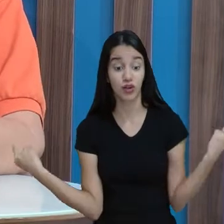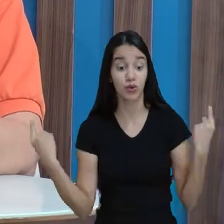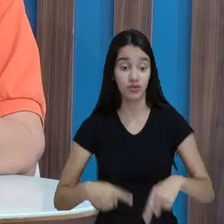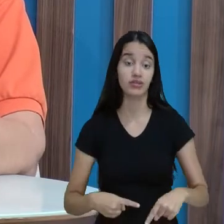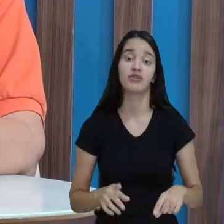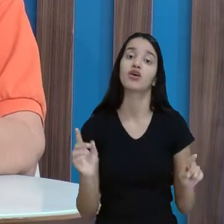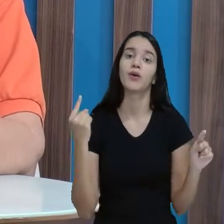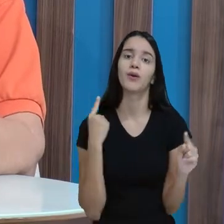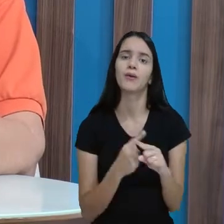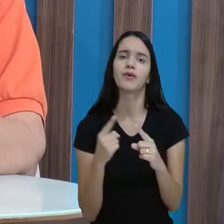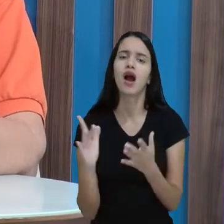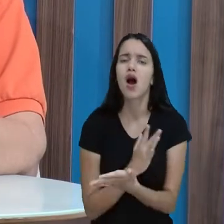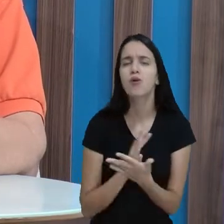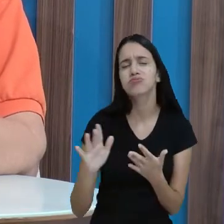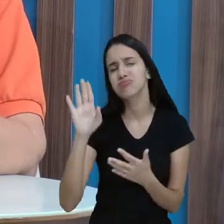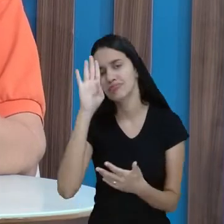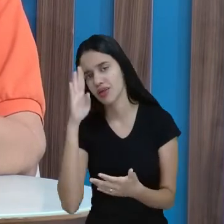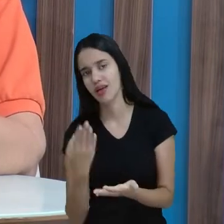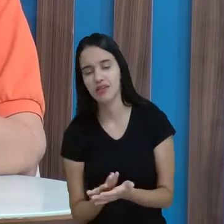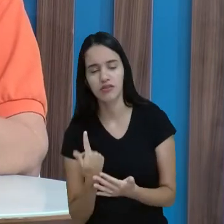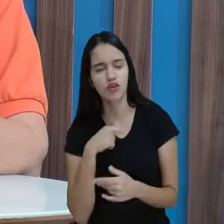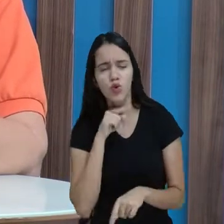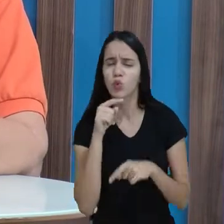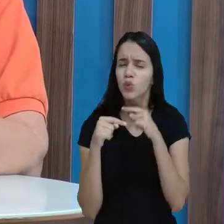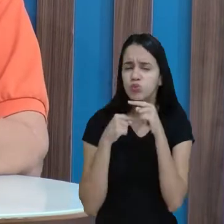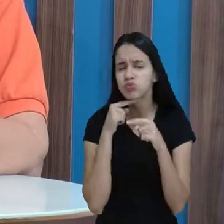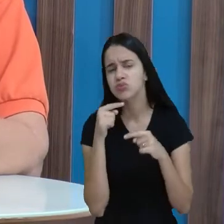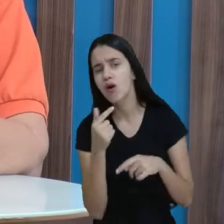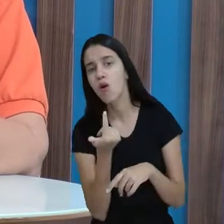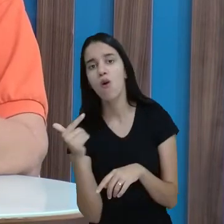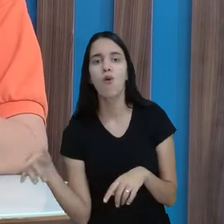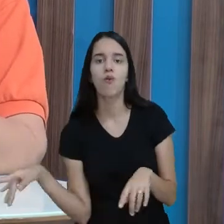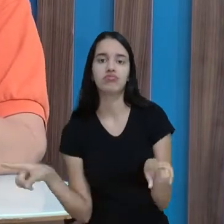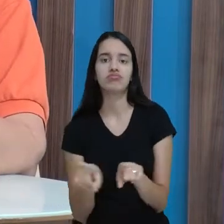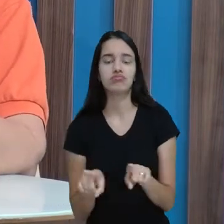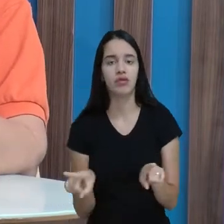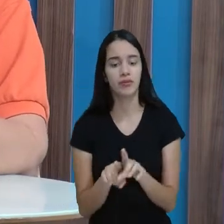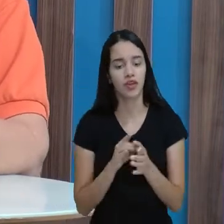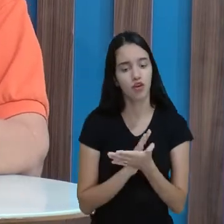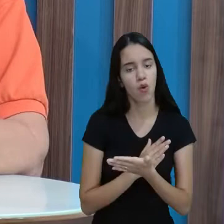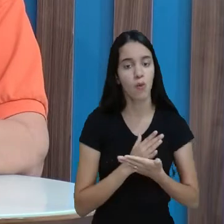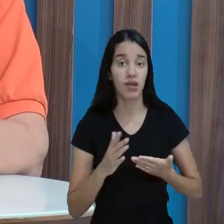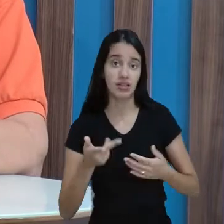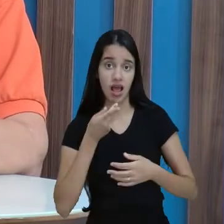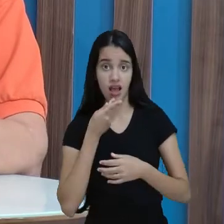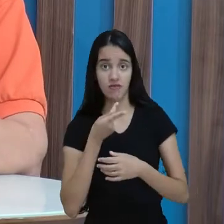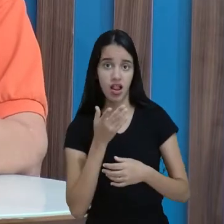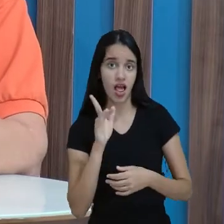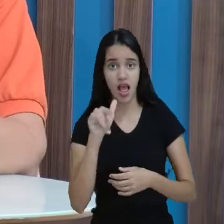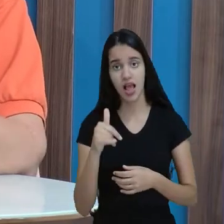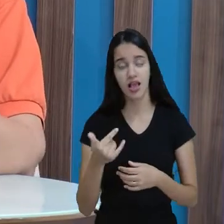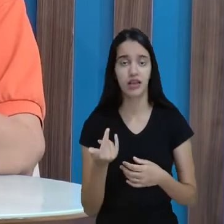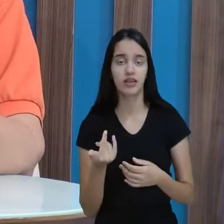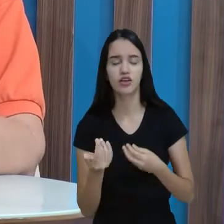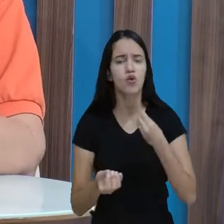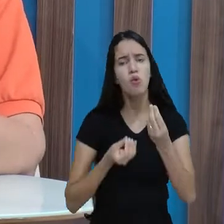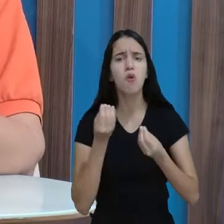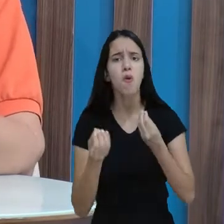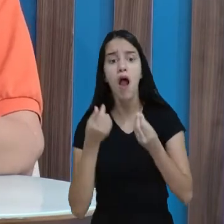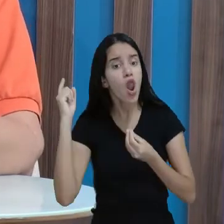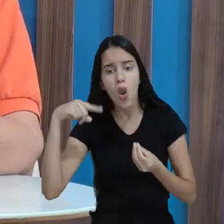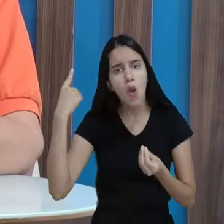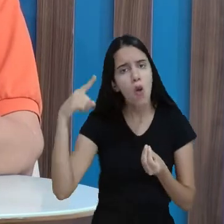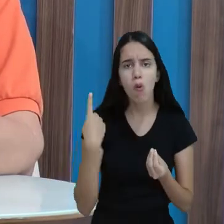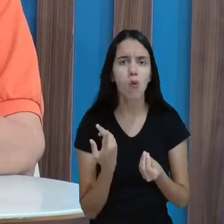porque alguns não acreditavam, duvidavam, outros também começavam a falar, né, que como é, que loucura